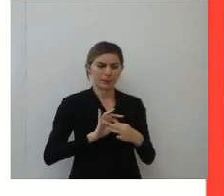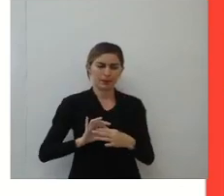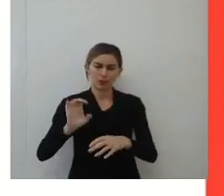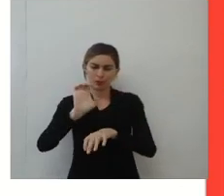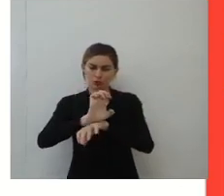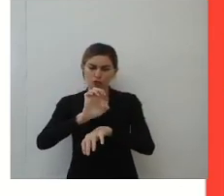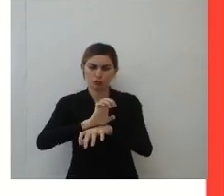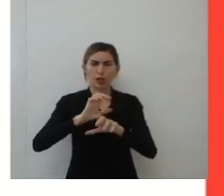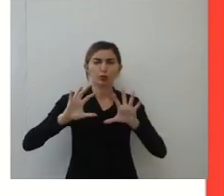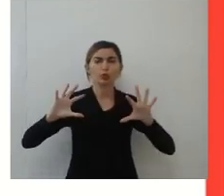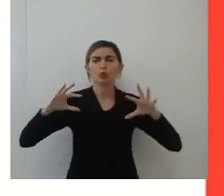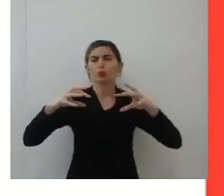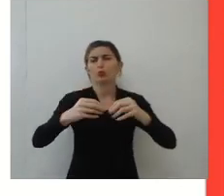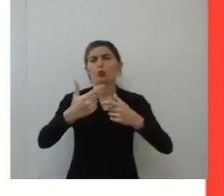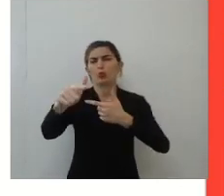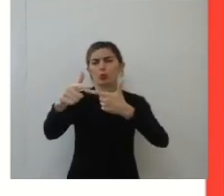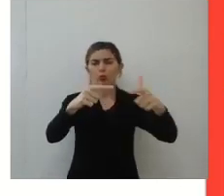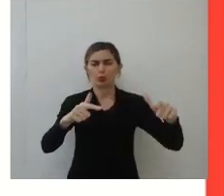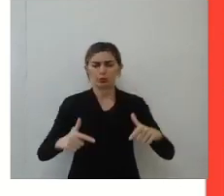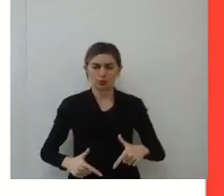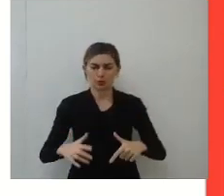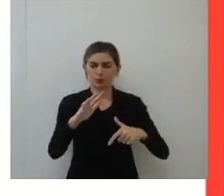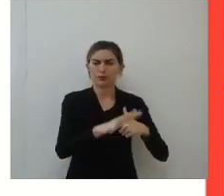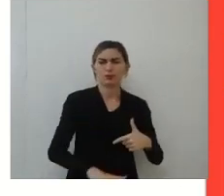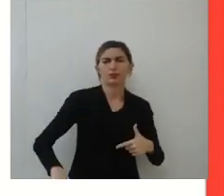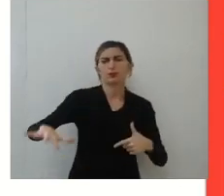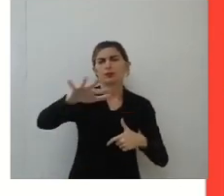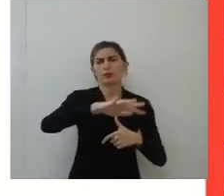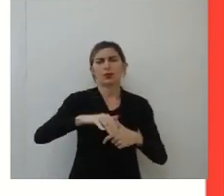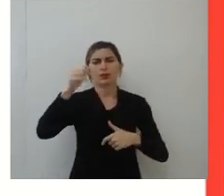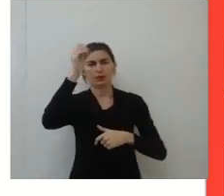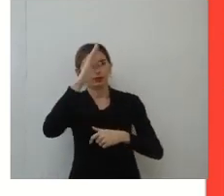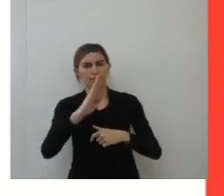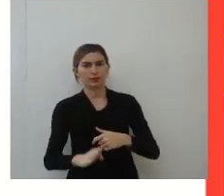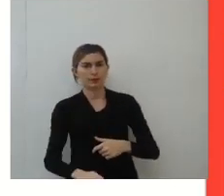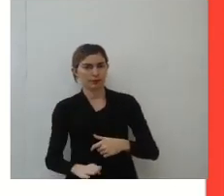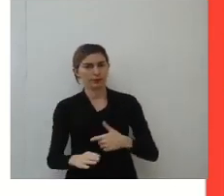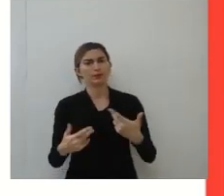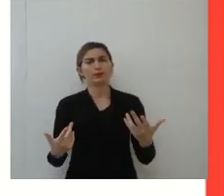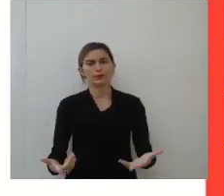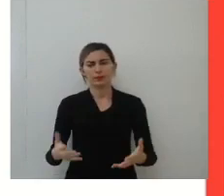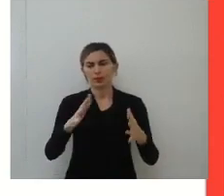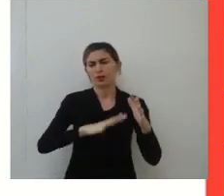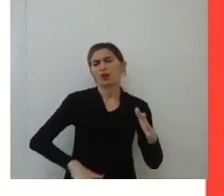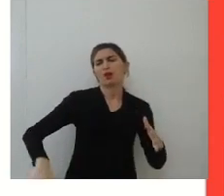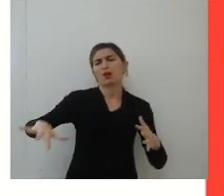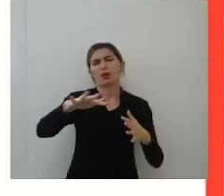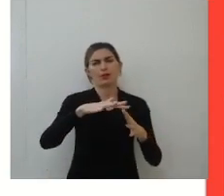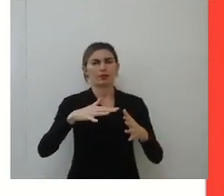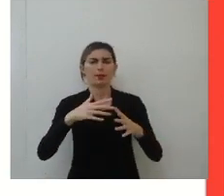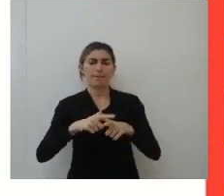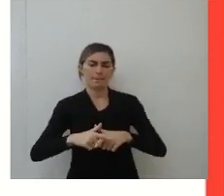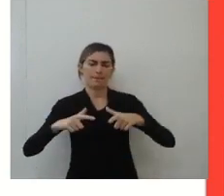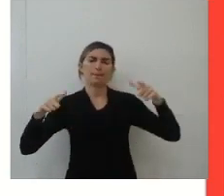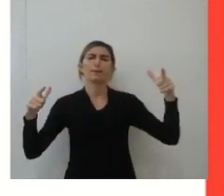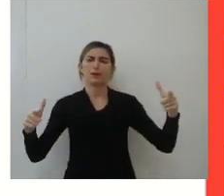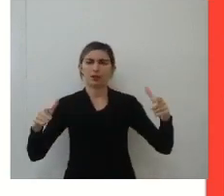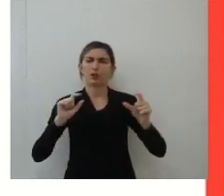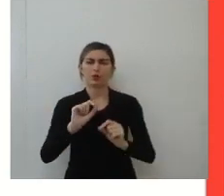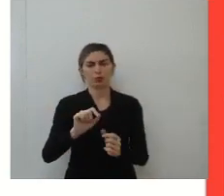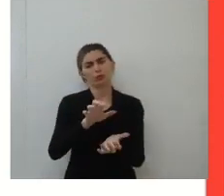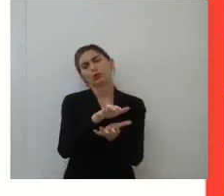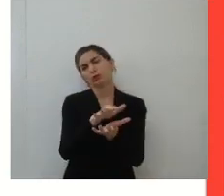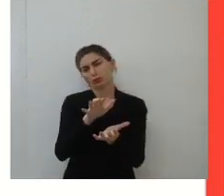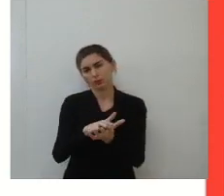estado e a todas as outras grandes áreas urbanas do Brasil. Então a rede urbana dela vai ser maior que a do